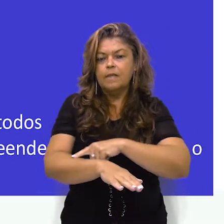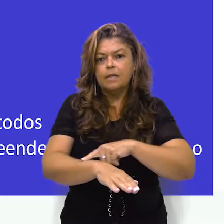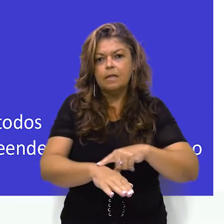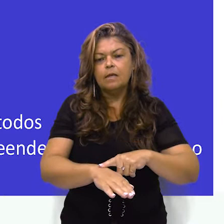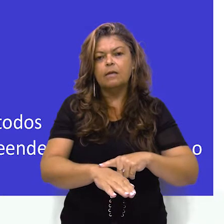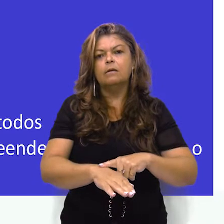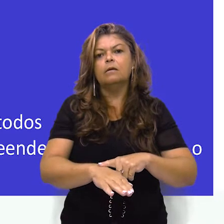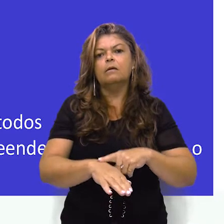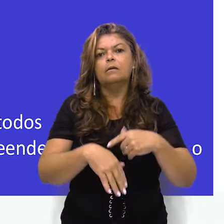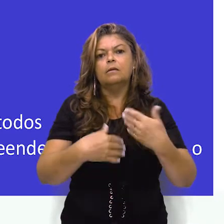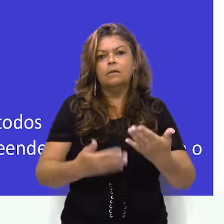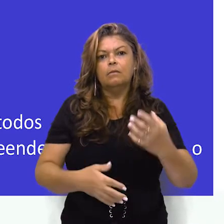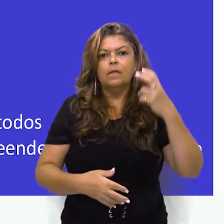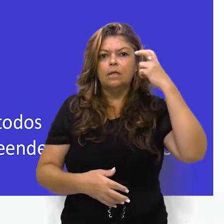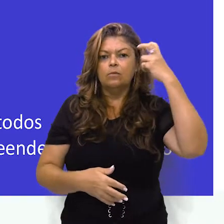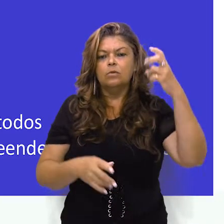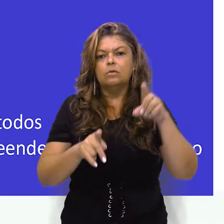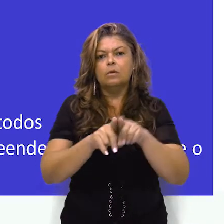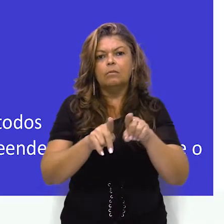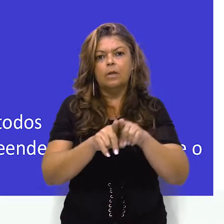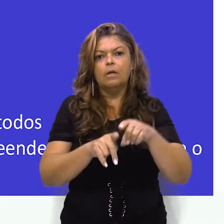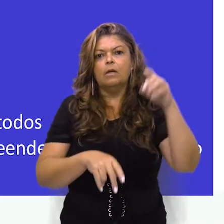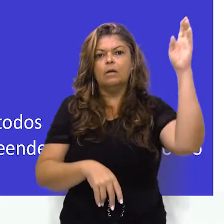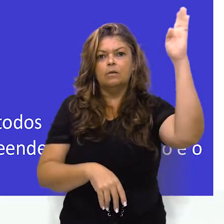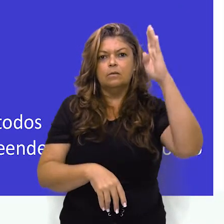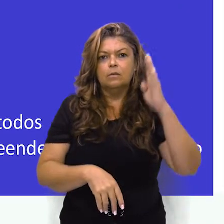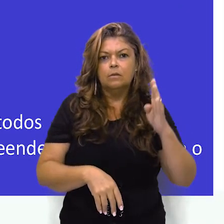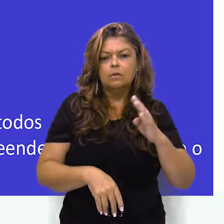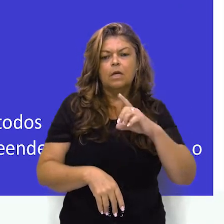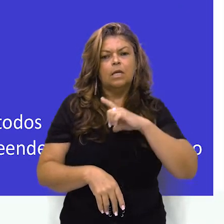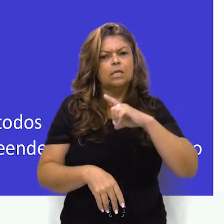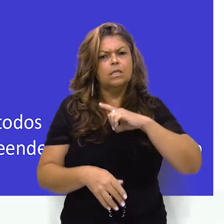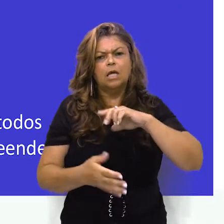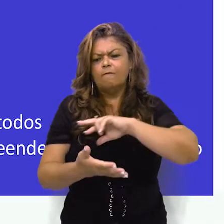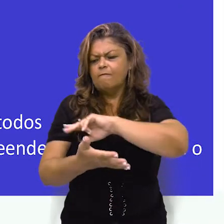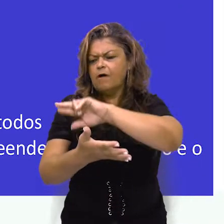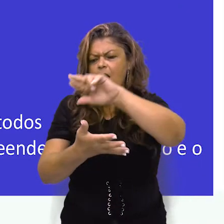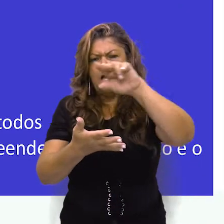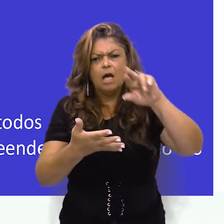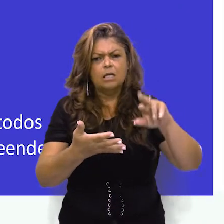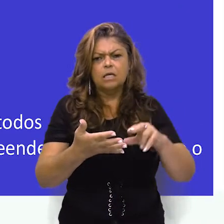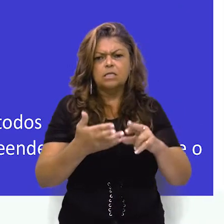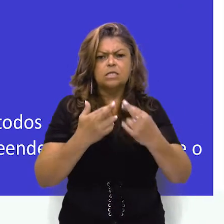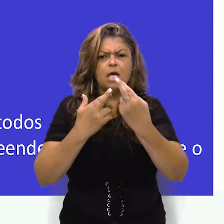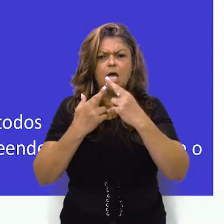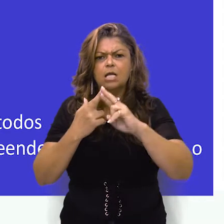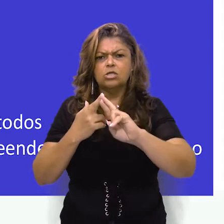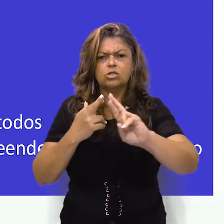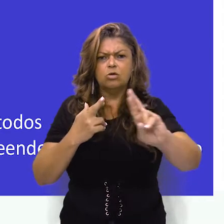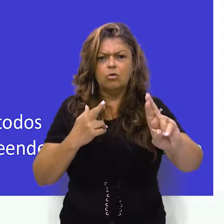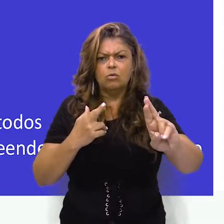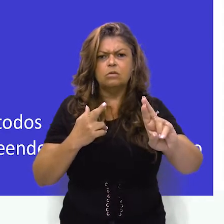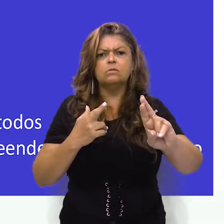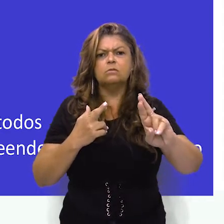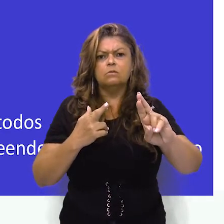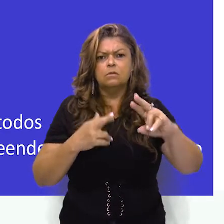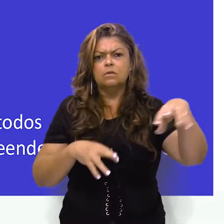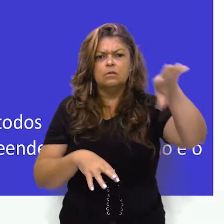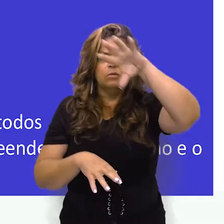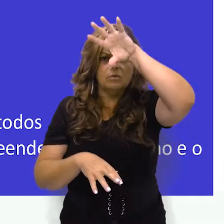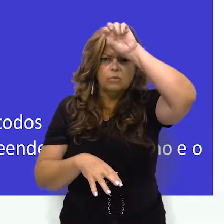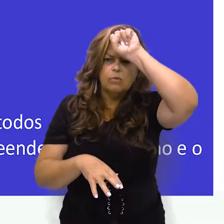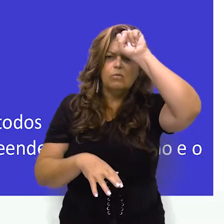né? Assim também como das culturas afro-brasileiras, candomblé, umbanda, o tambor de Minas, entre